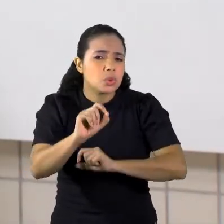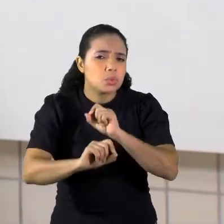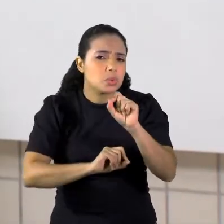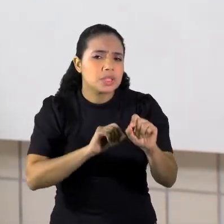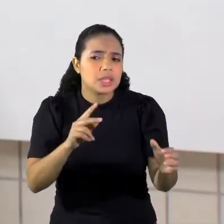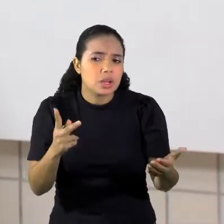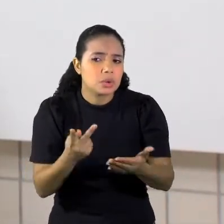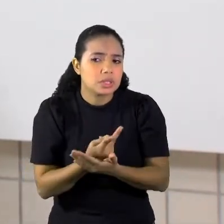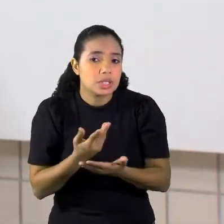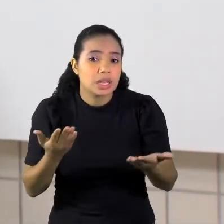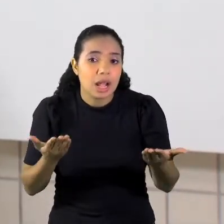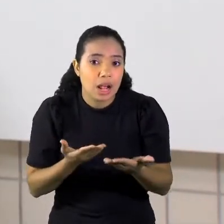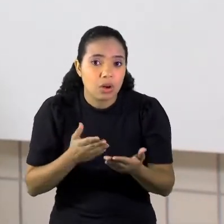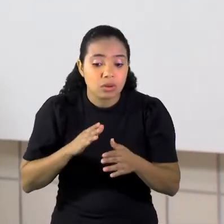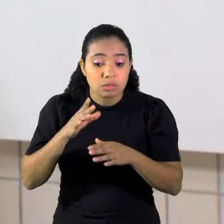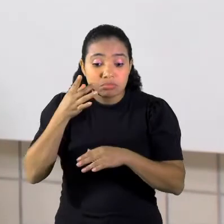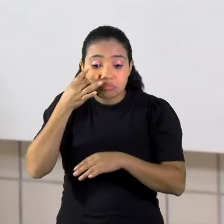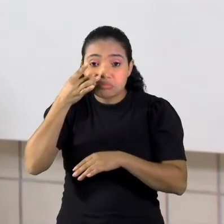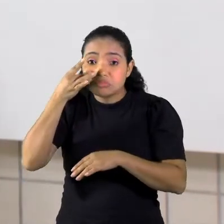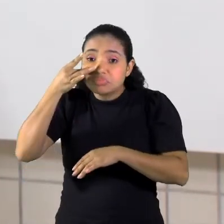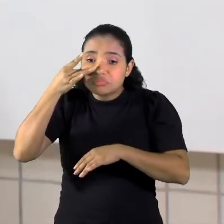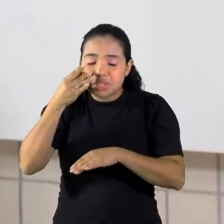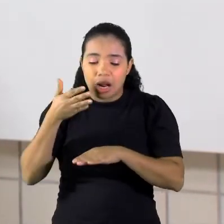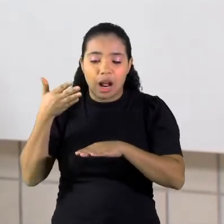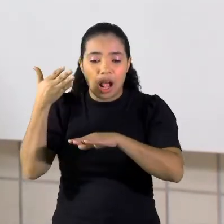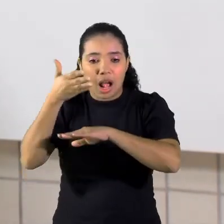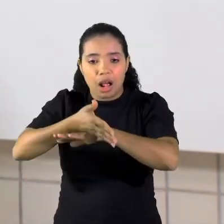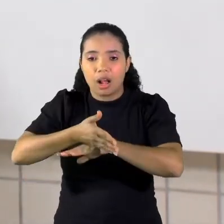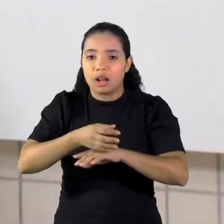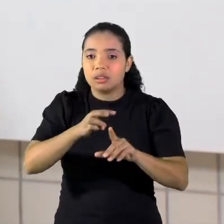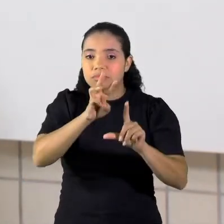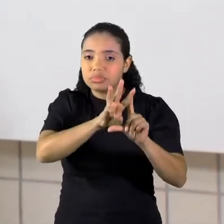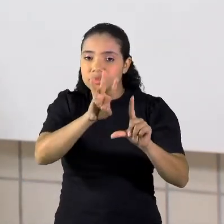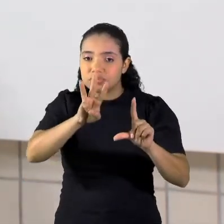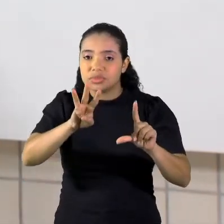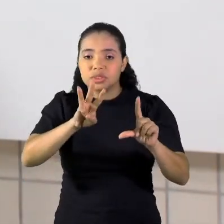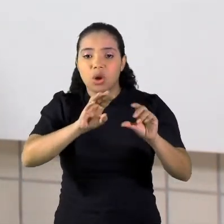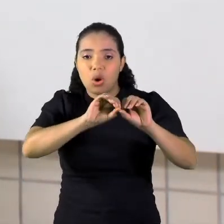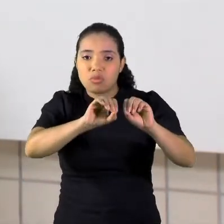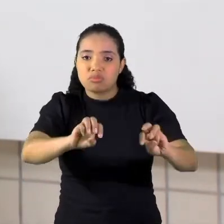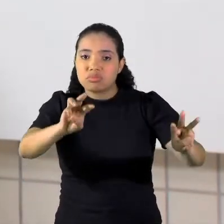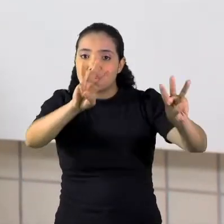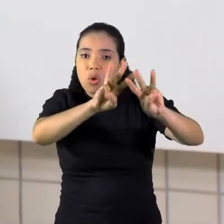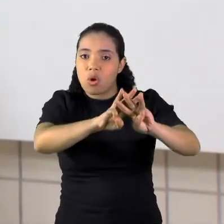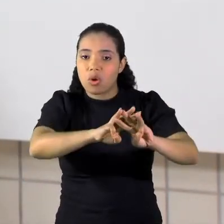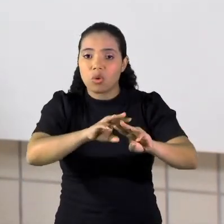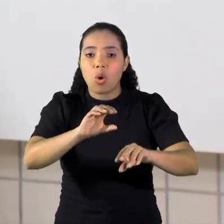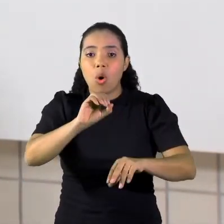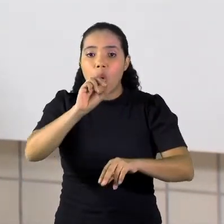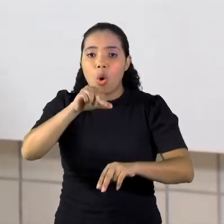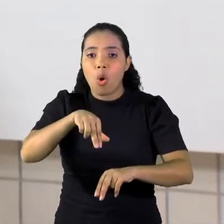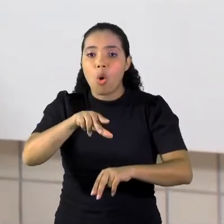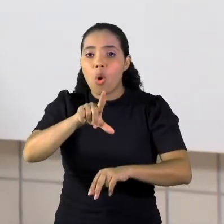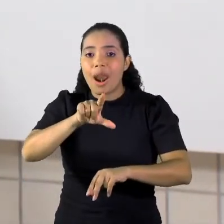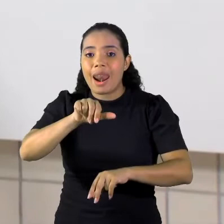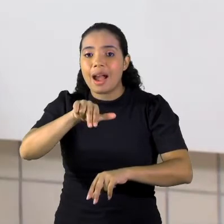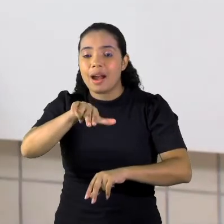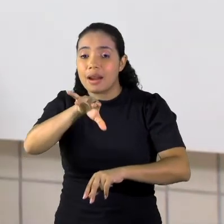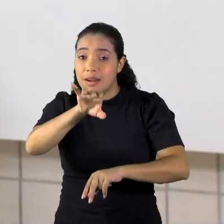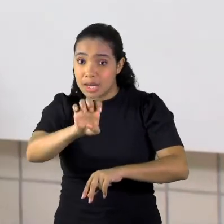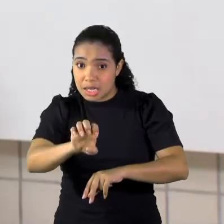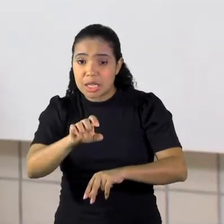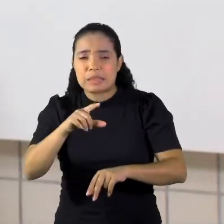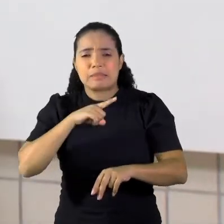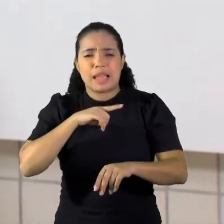tempo real. Você pode muito bem pesquisar e conhecer a ONU online. Existem muitos registros,